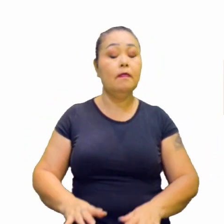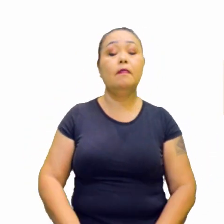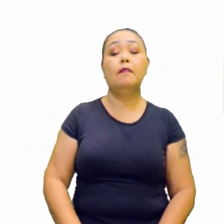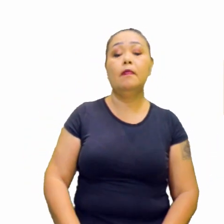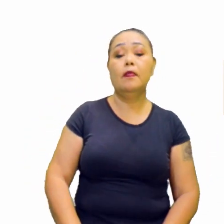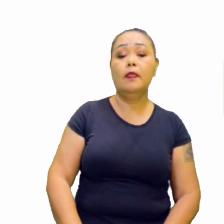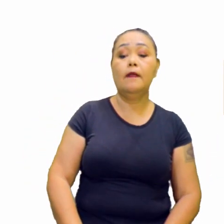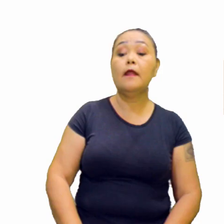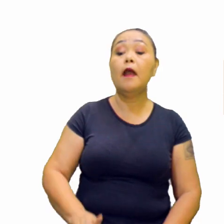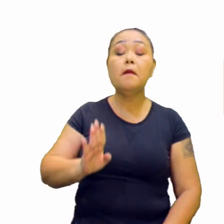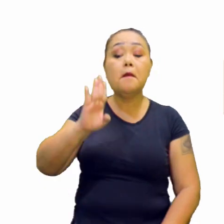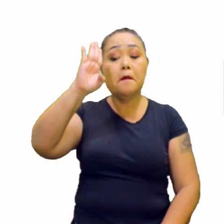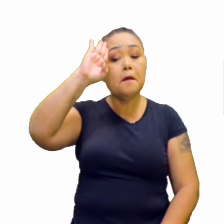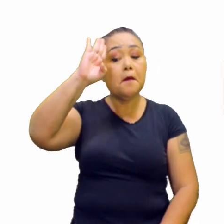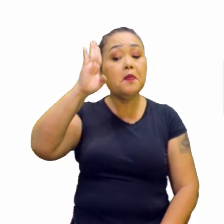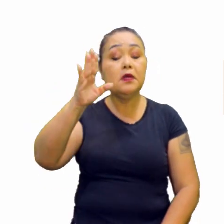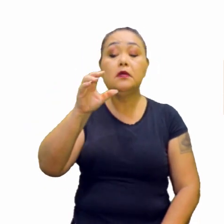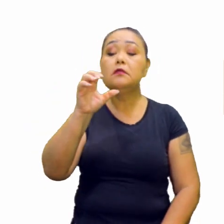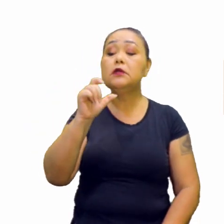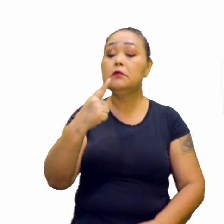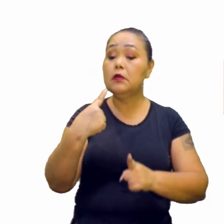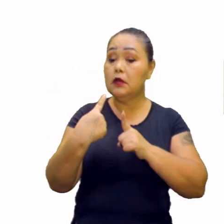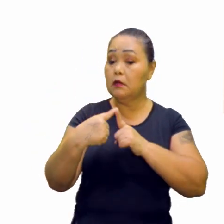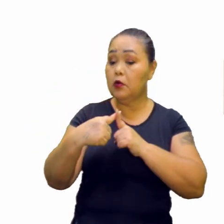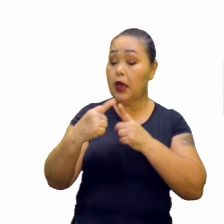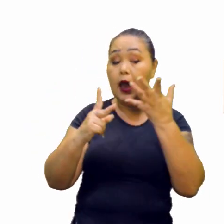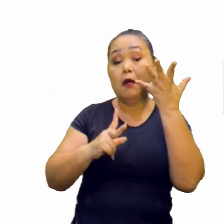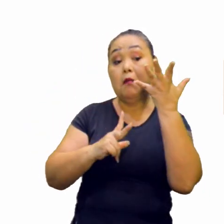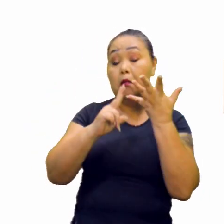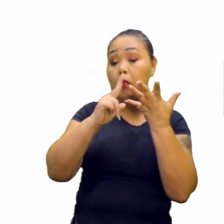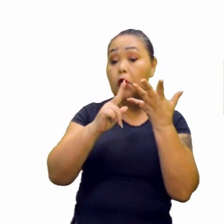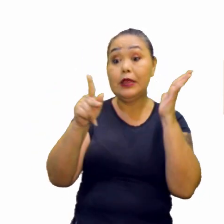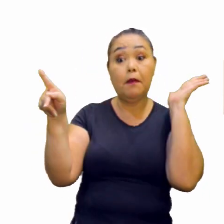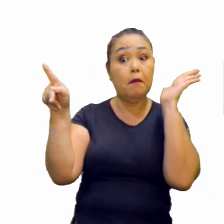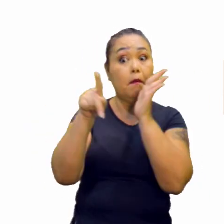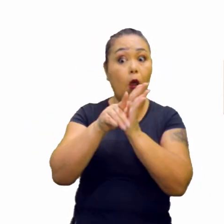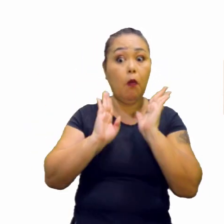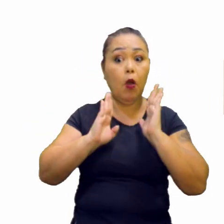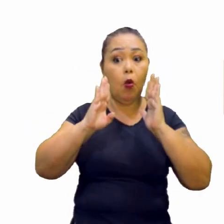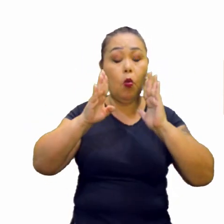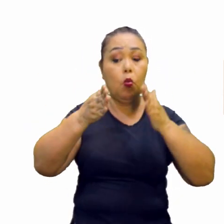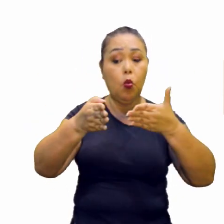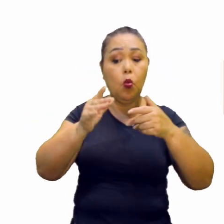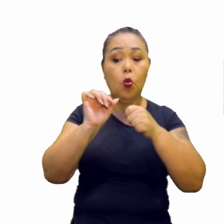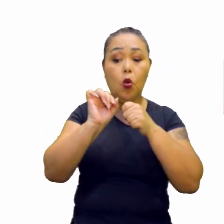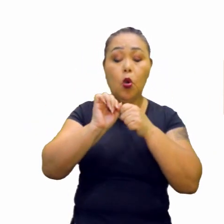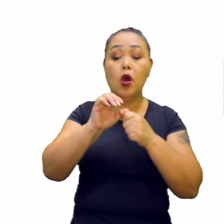Poda higiênica é uma coisa, poda fitossanitária é outra.